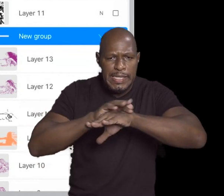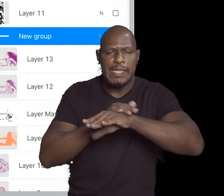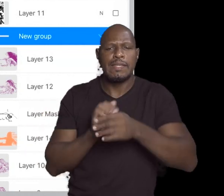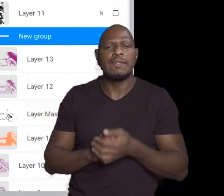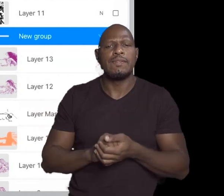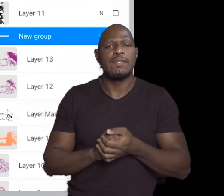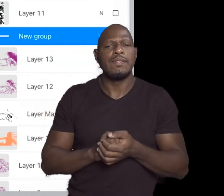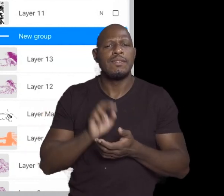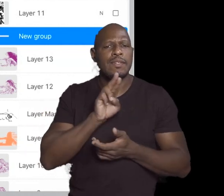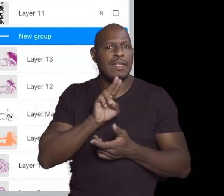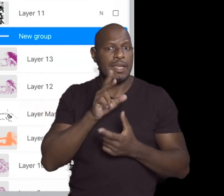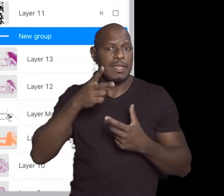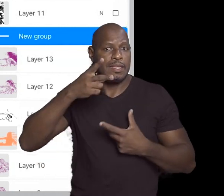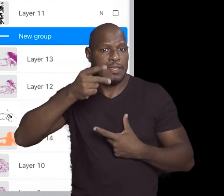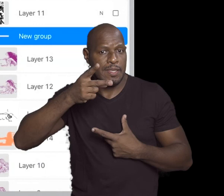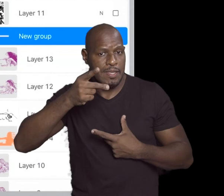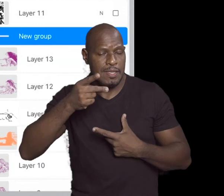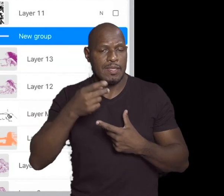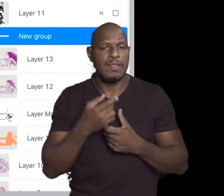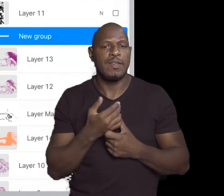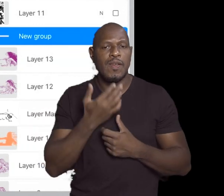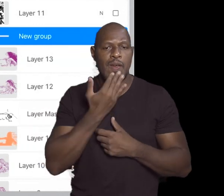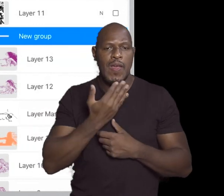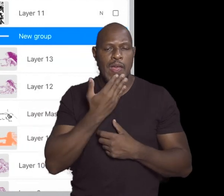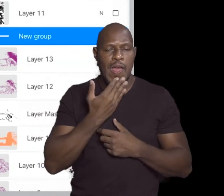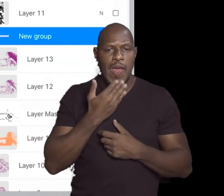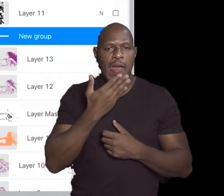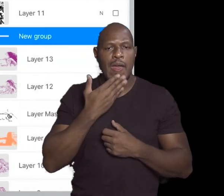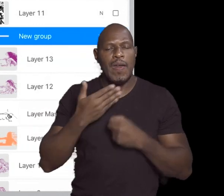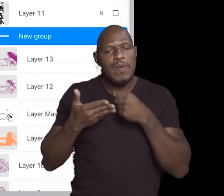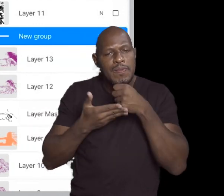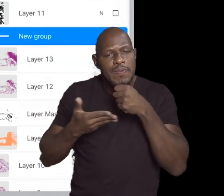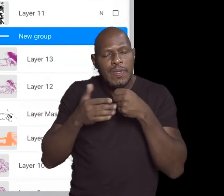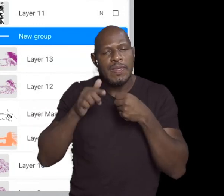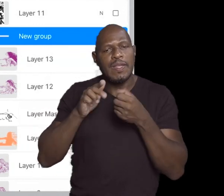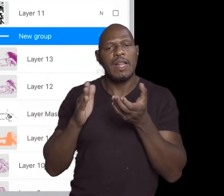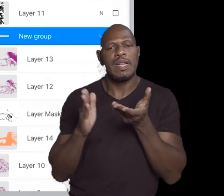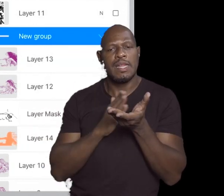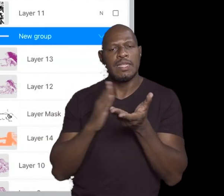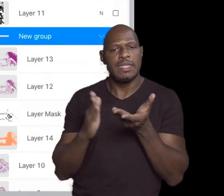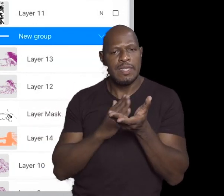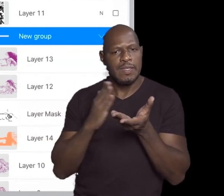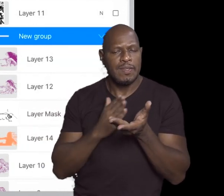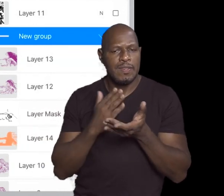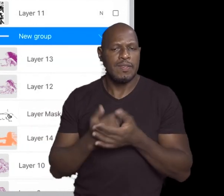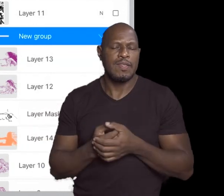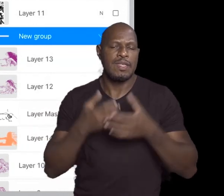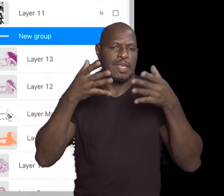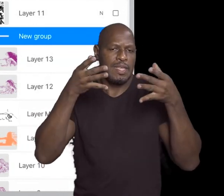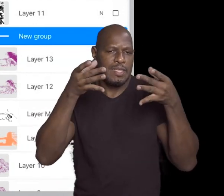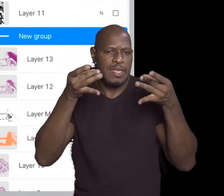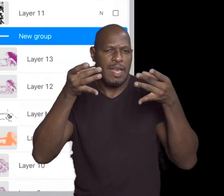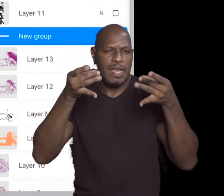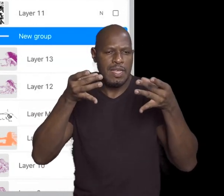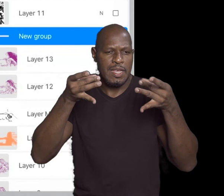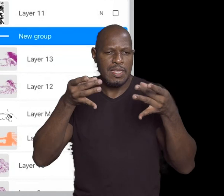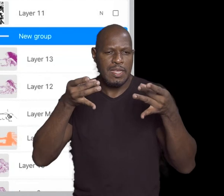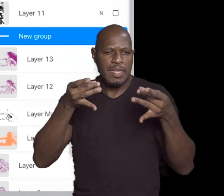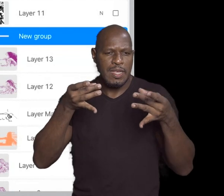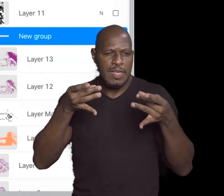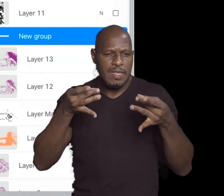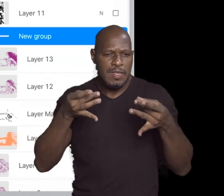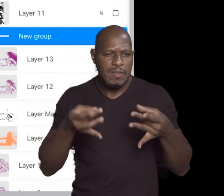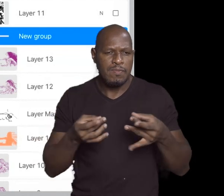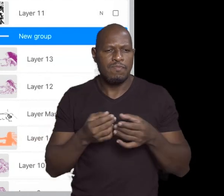cima disso, a segunda cor base desse livro, detalhes